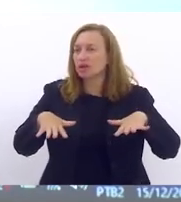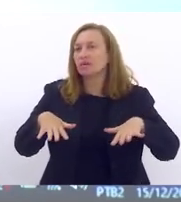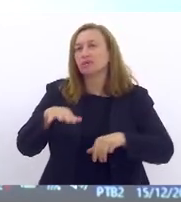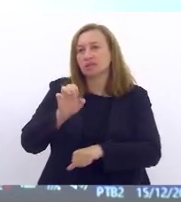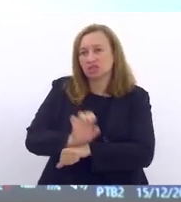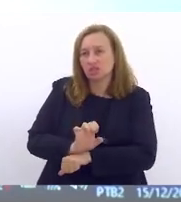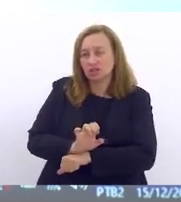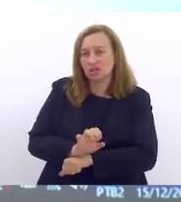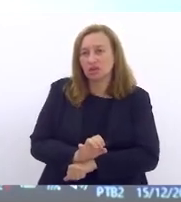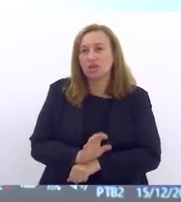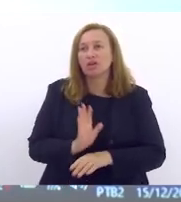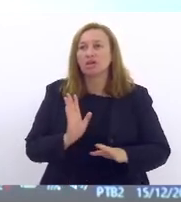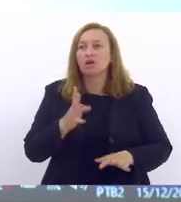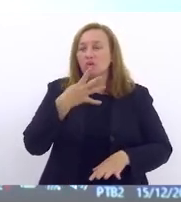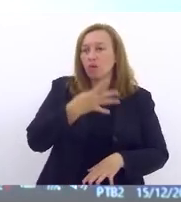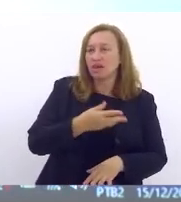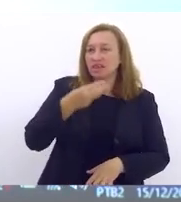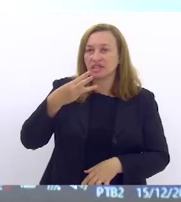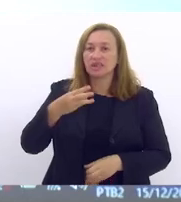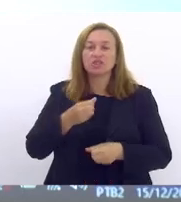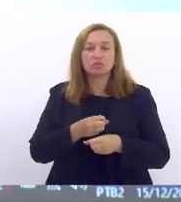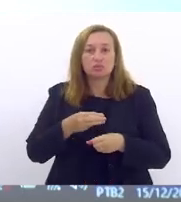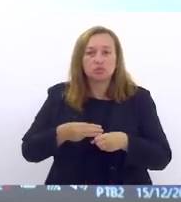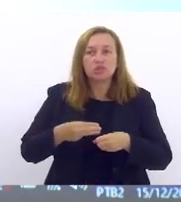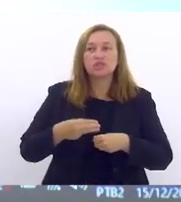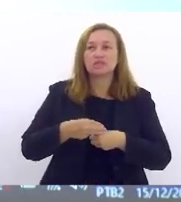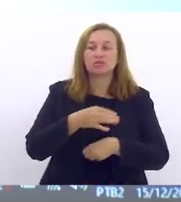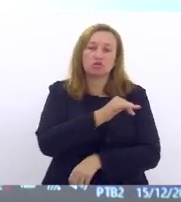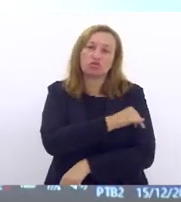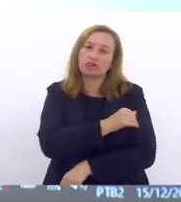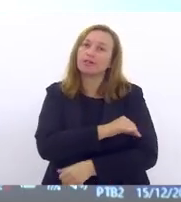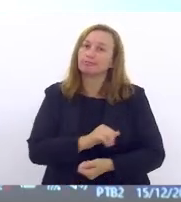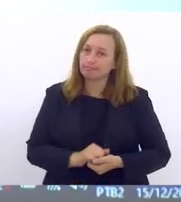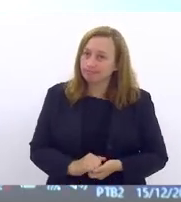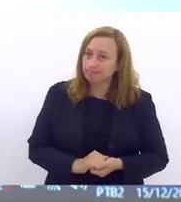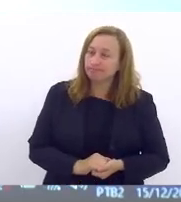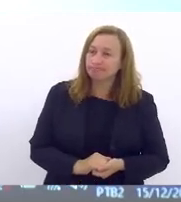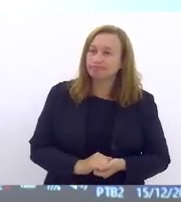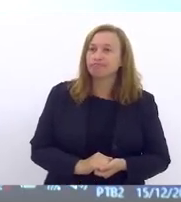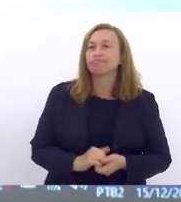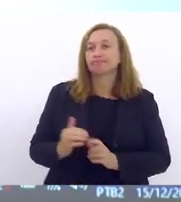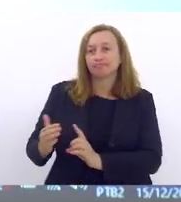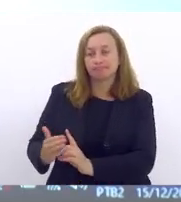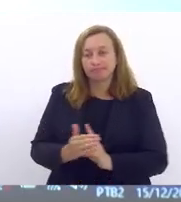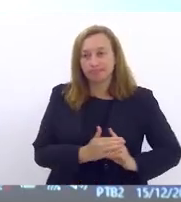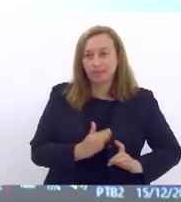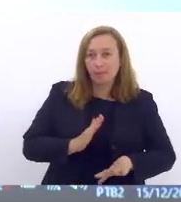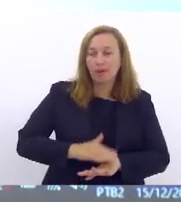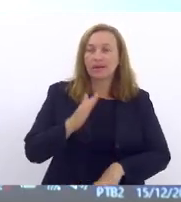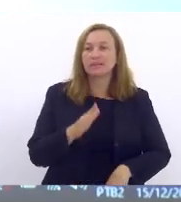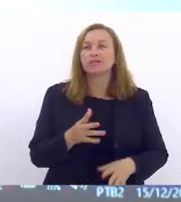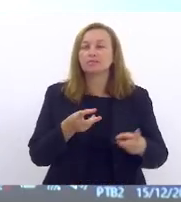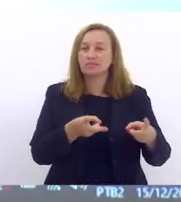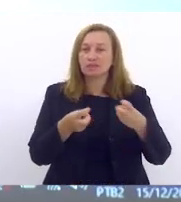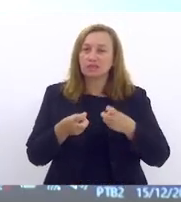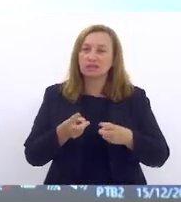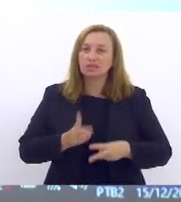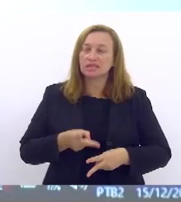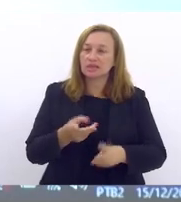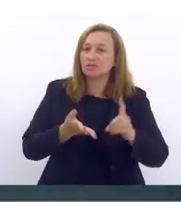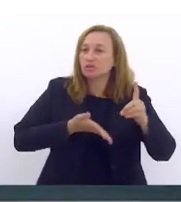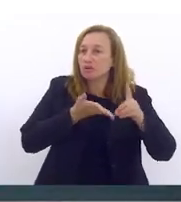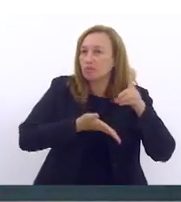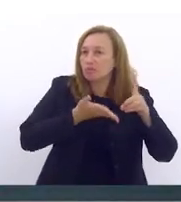estadual. Estamos em 43 municípios do Rio de Janeiro, né, alcançando as acolhidas. E a gente percebe que sempre quando vem uma doula